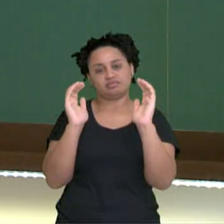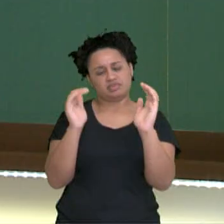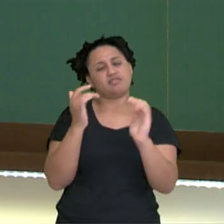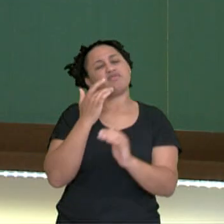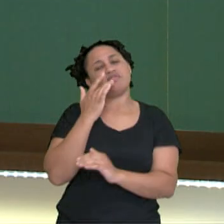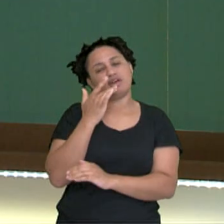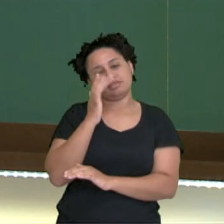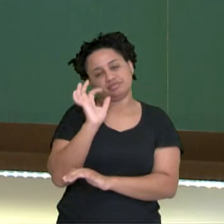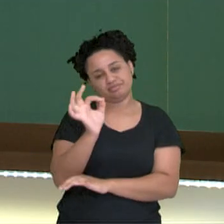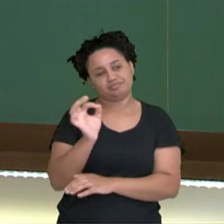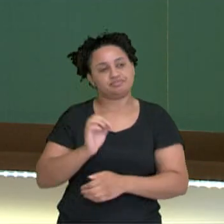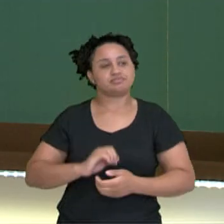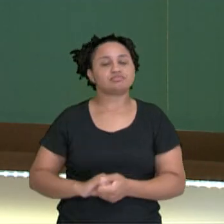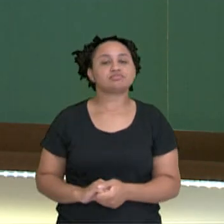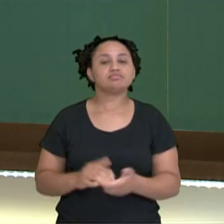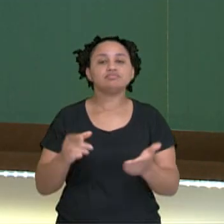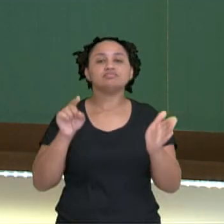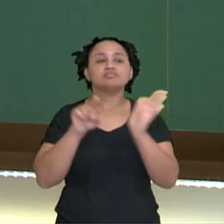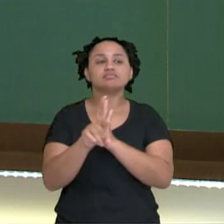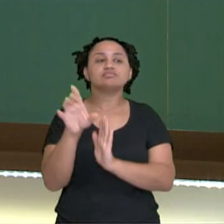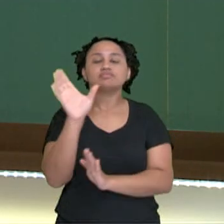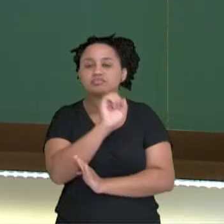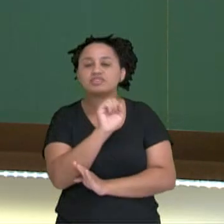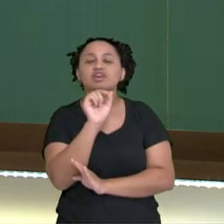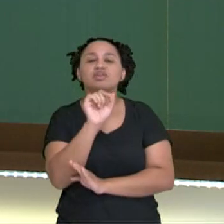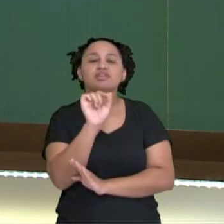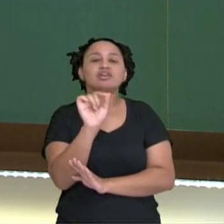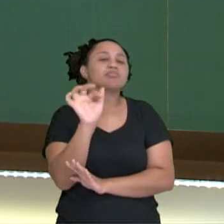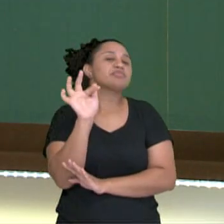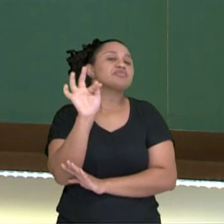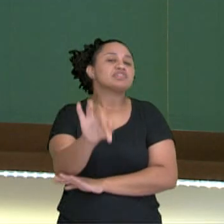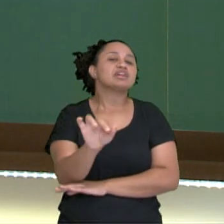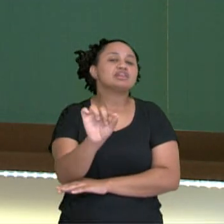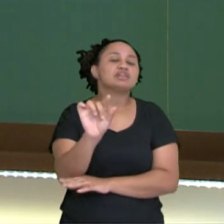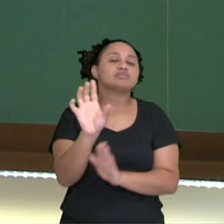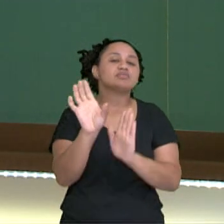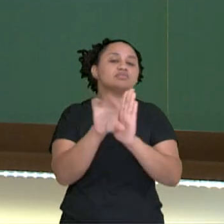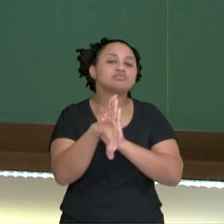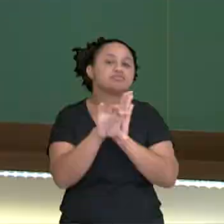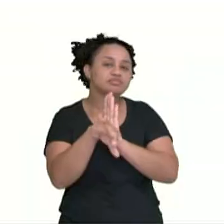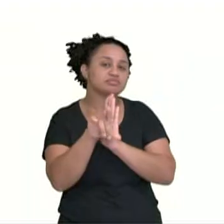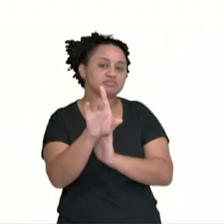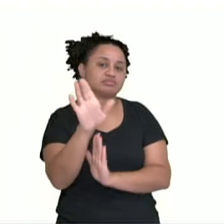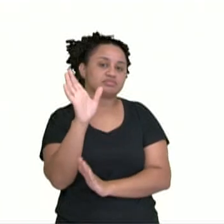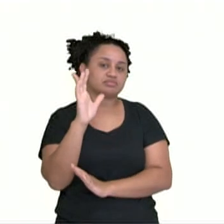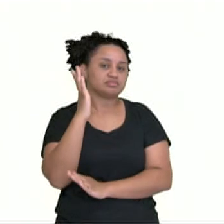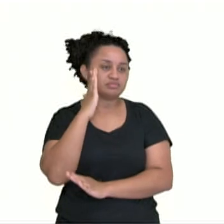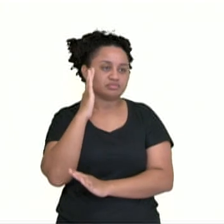né? Este quiz é para dar aquela finalizada nesses conceitos que você tem aí.